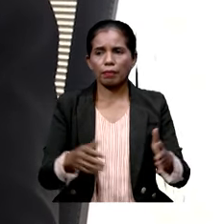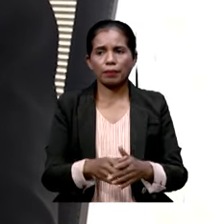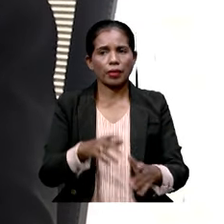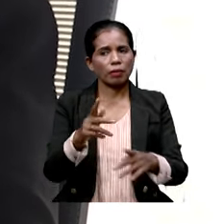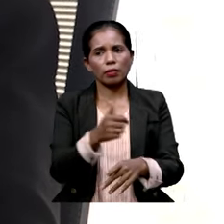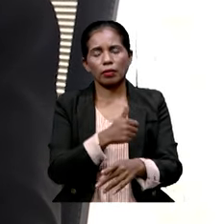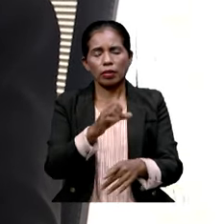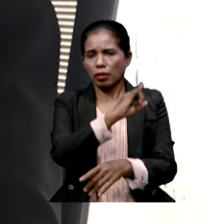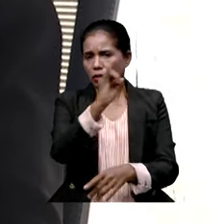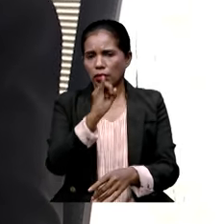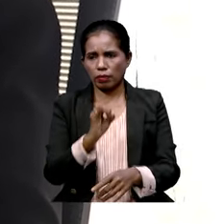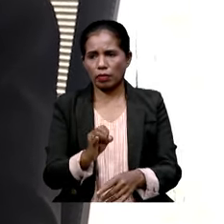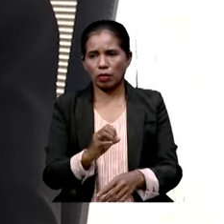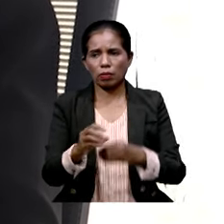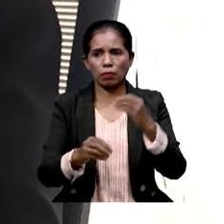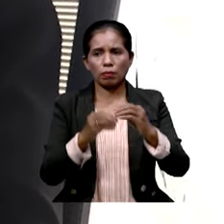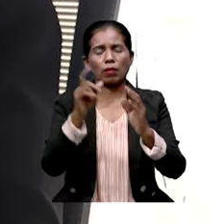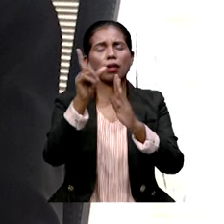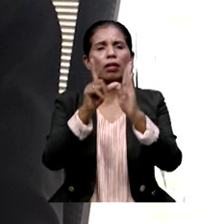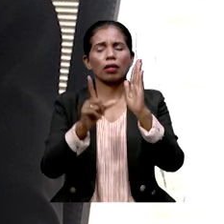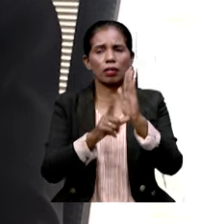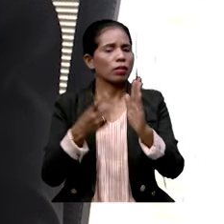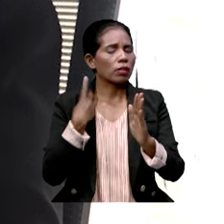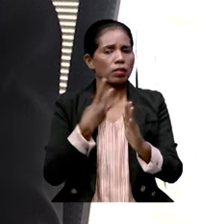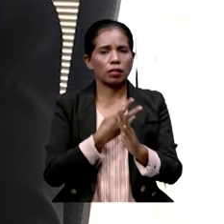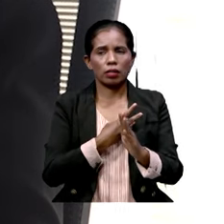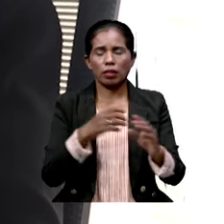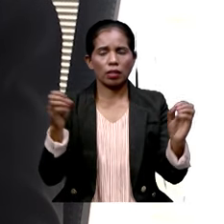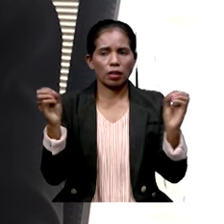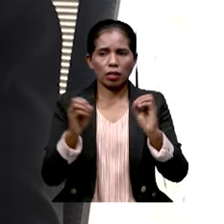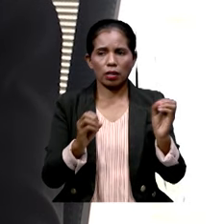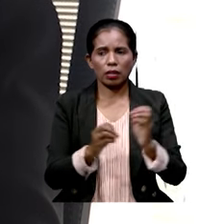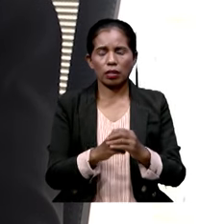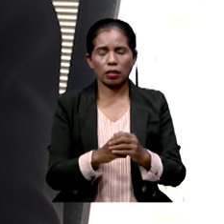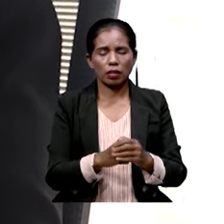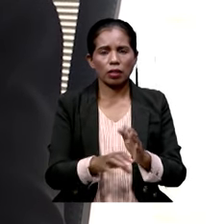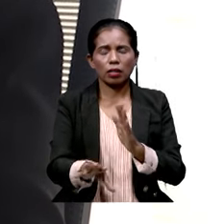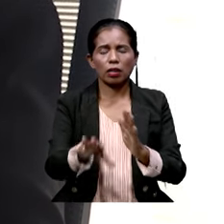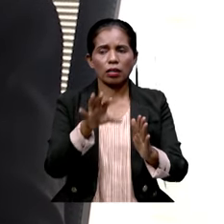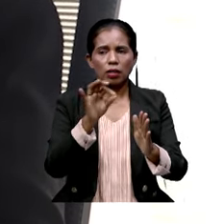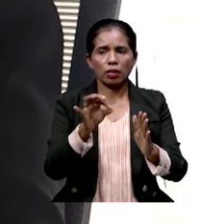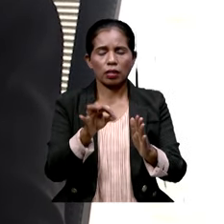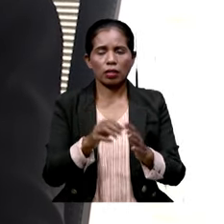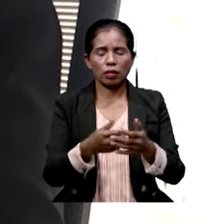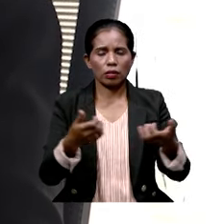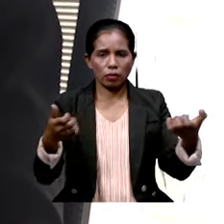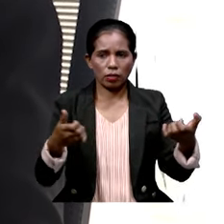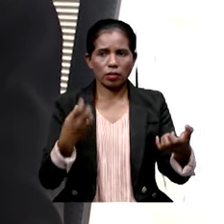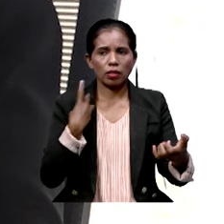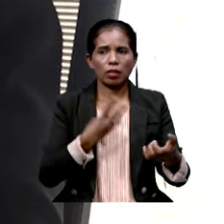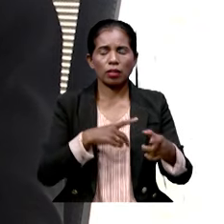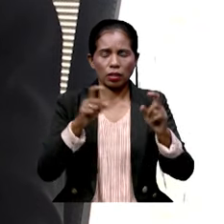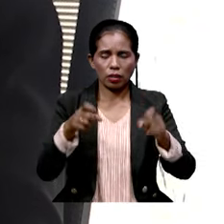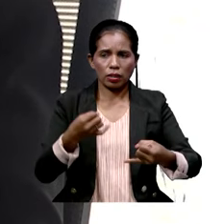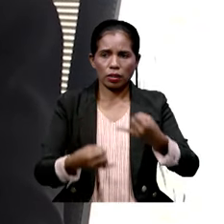te identifica quando você tem leis. E tem lá a básica de dentro, lá a pelinha. Quando tem o CUNAM, você tem que ir